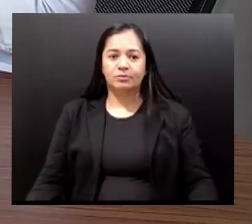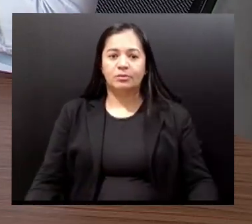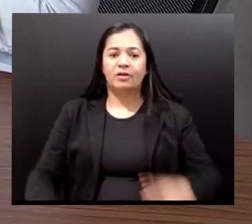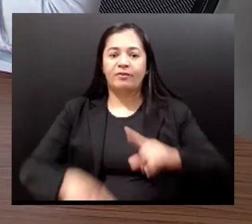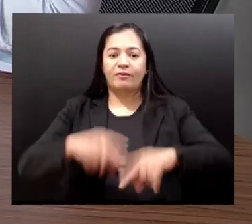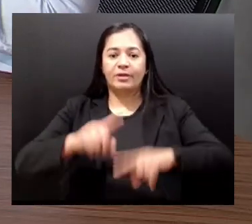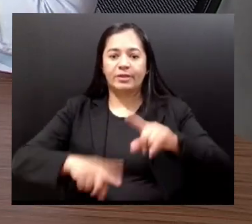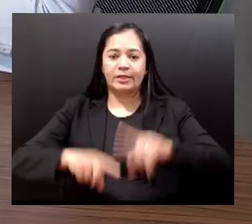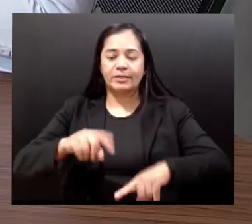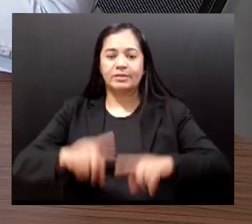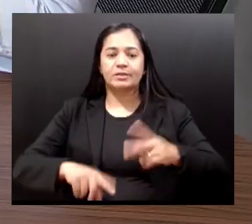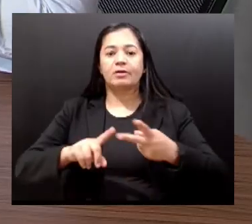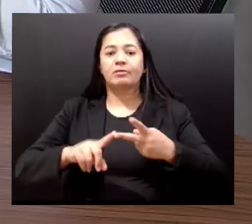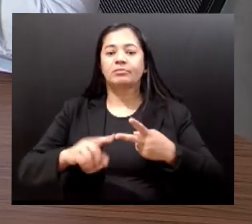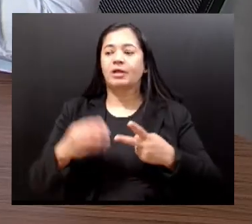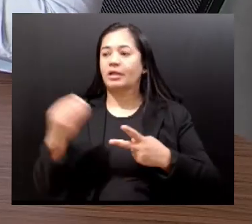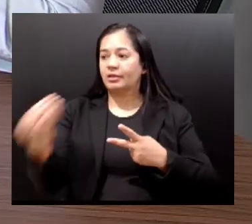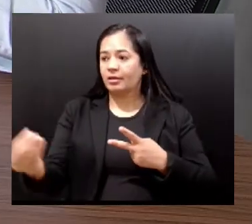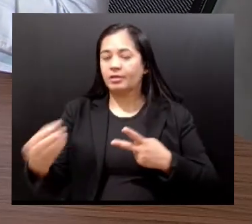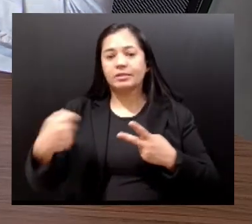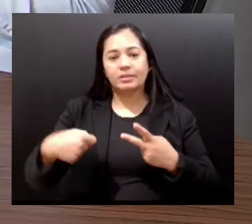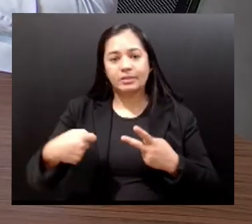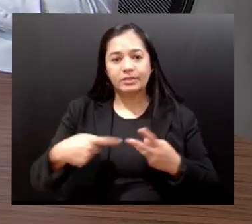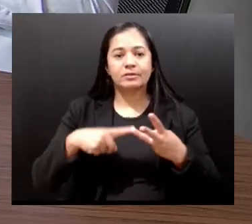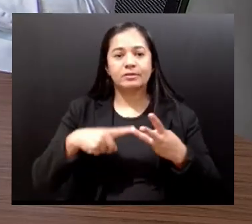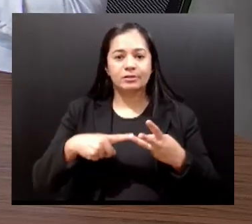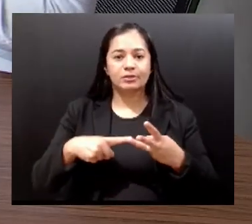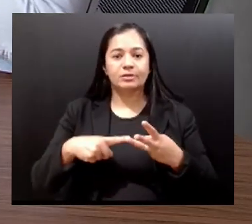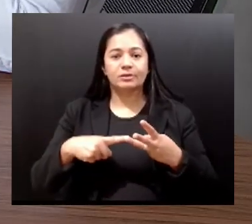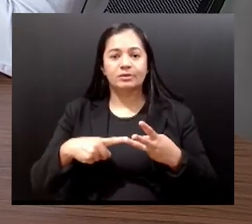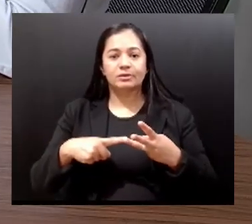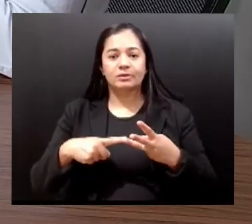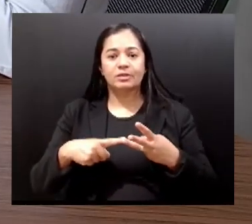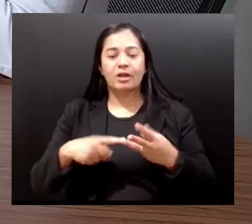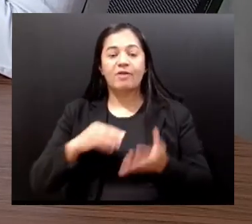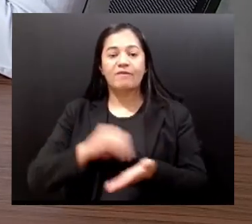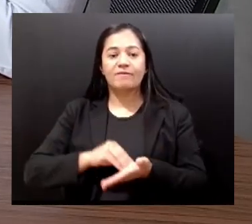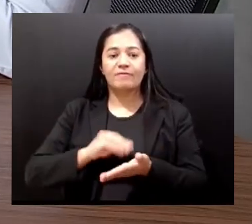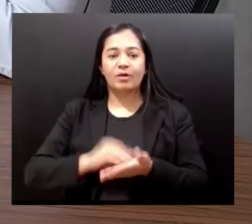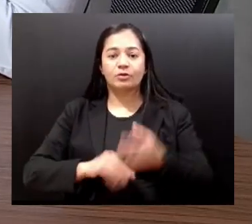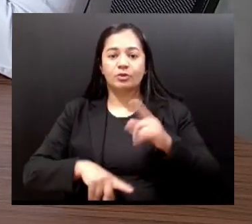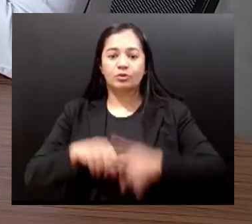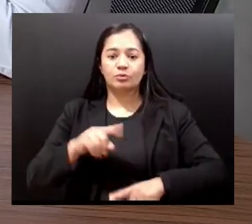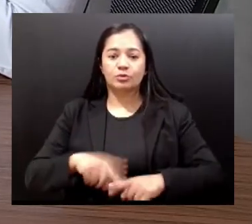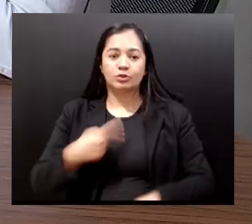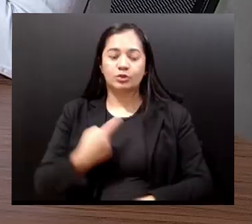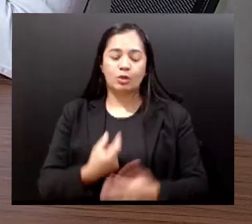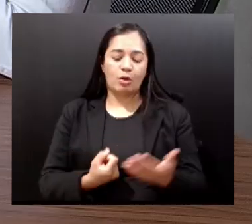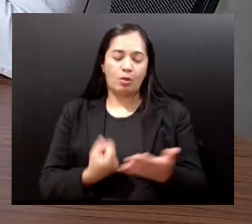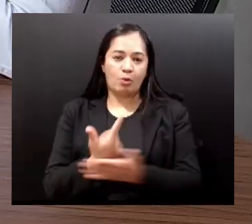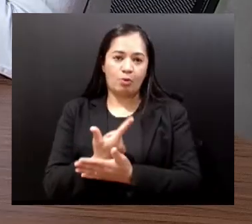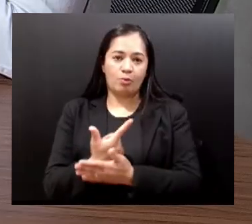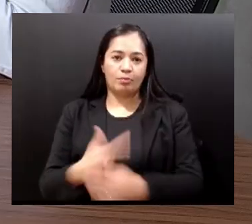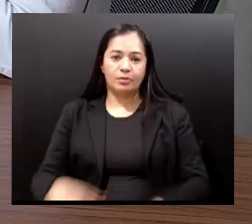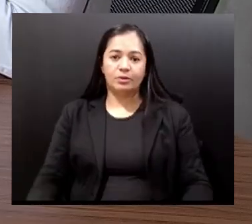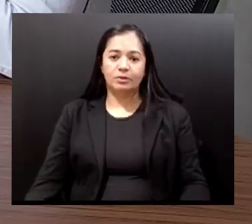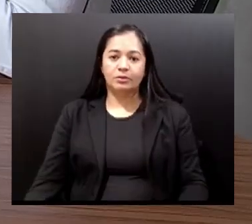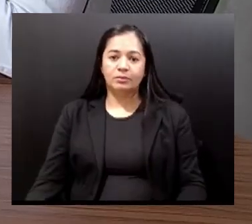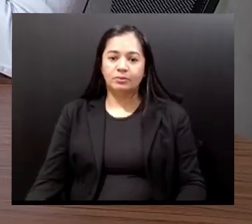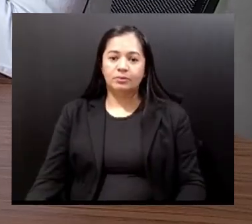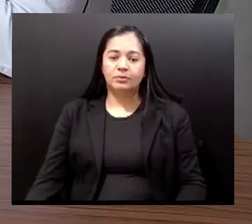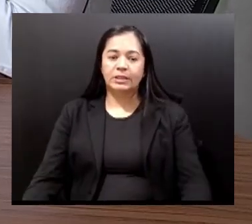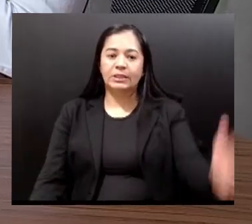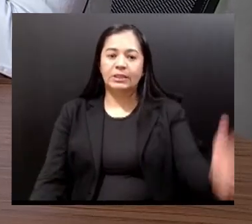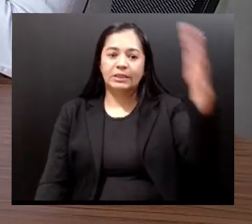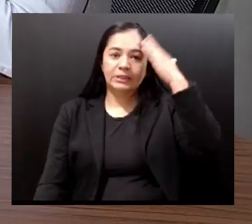demanda, e a questão de escassez do produto que a gente está consumindo. E entender as variações ajuda qualquer pessoa a